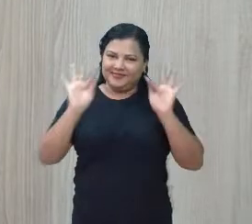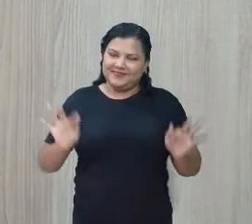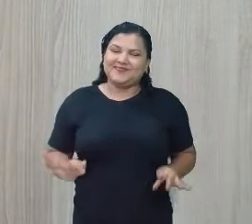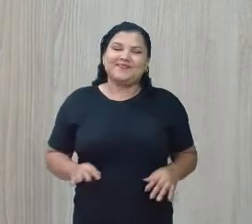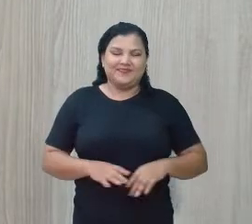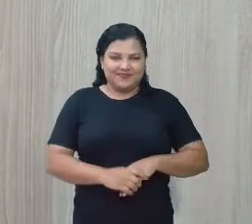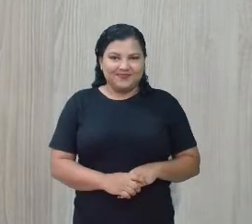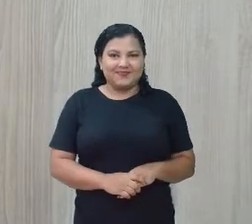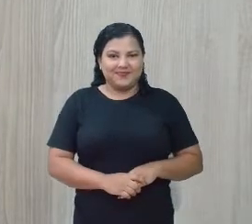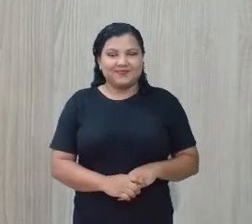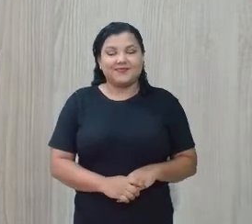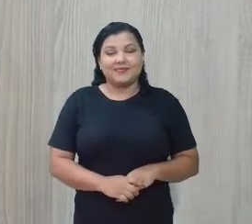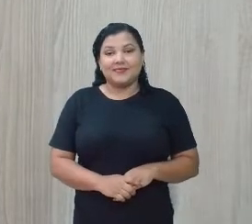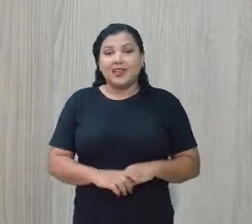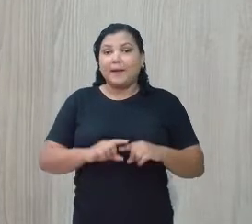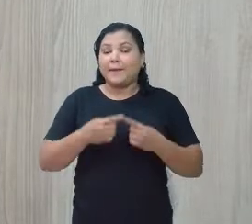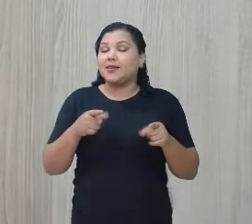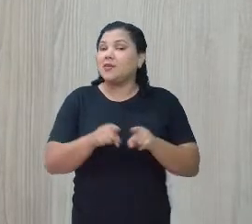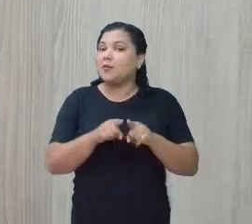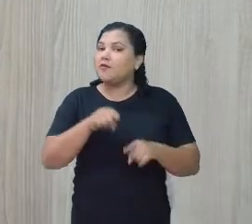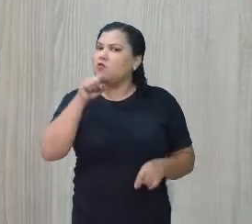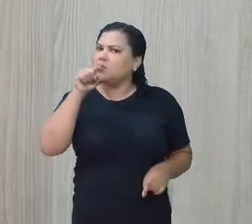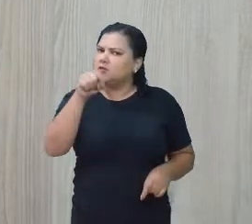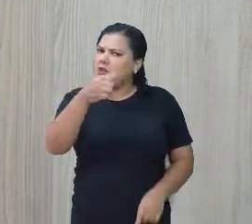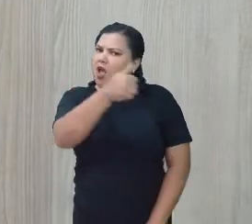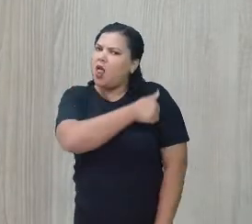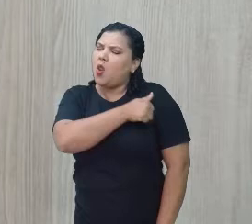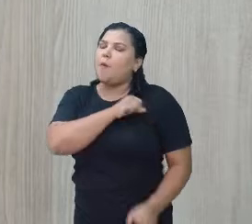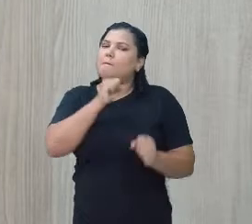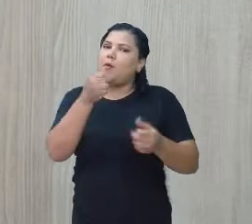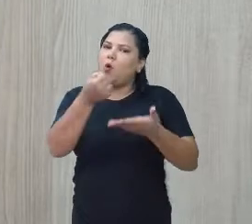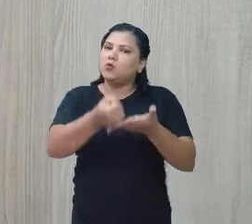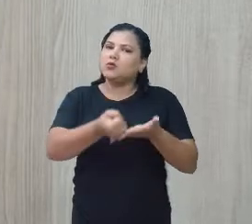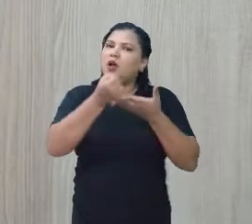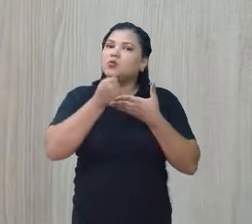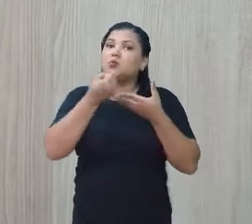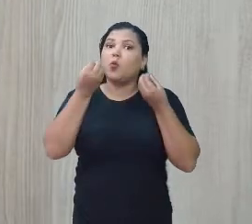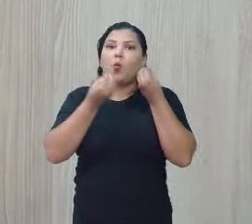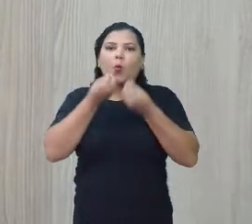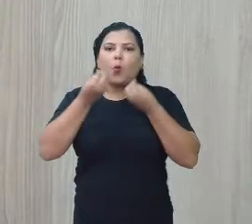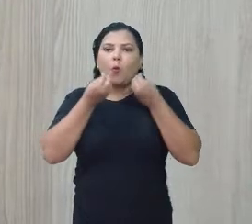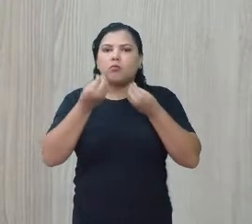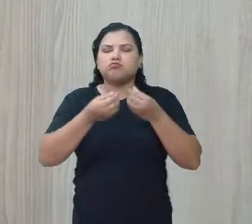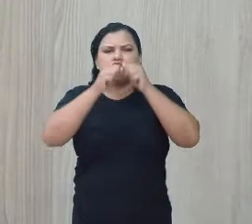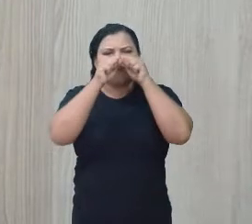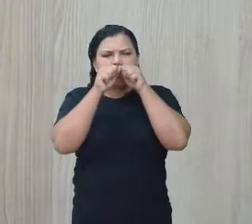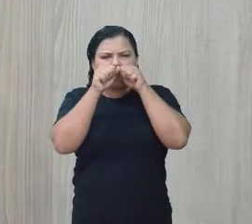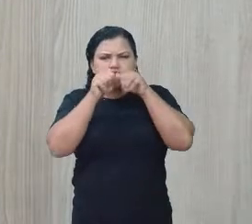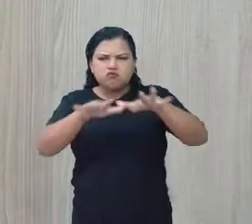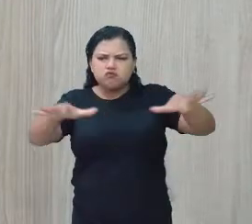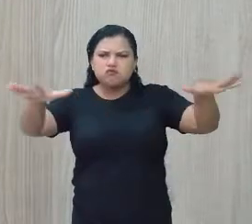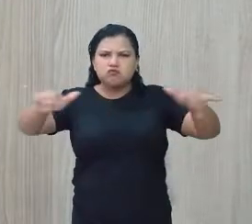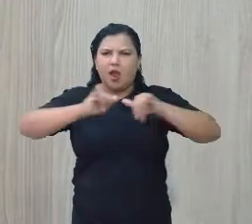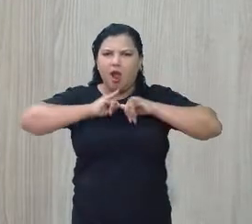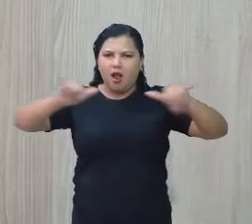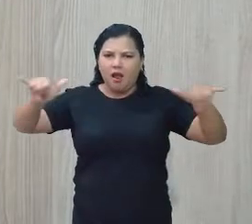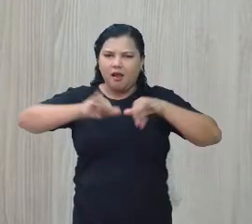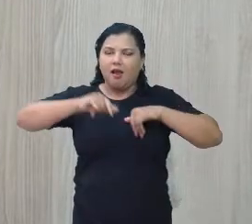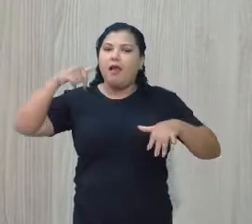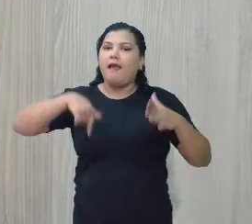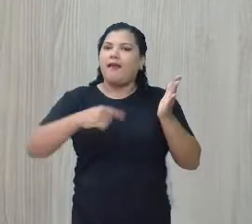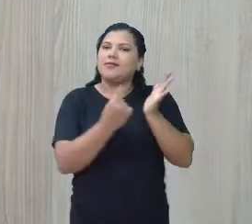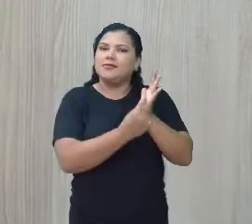tá bom? Mas você também, como aluno, pode nos ajudar divulgando essa plataforma, divulgando